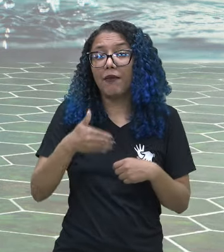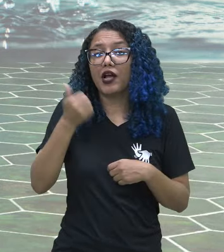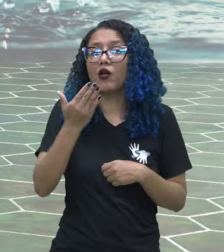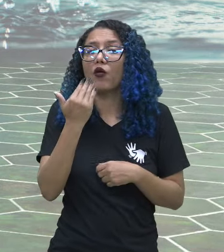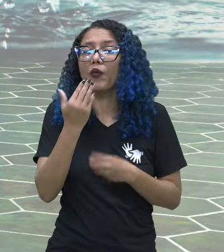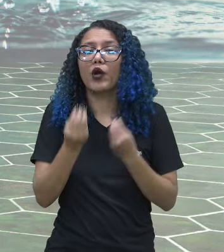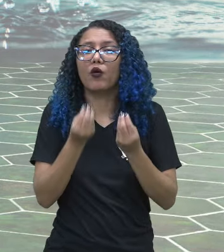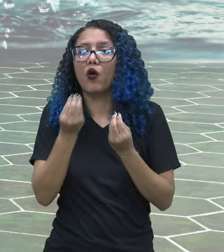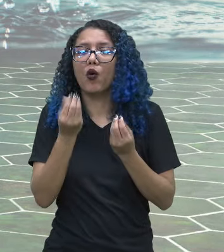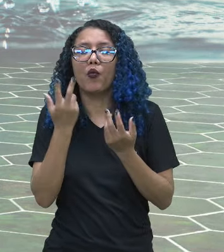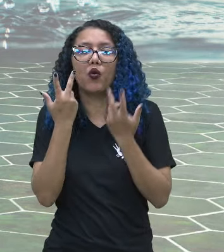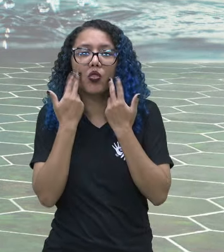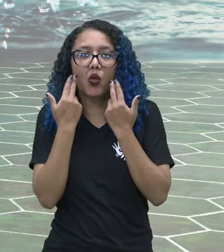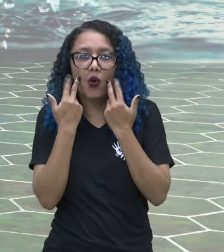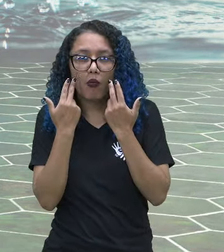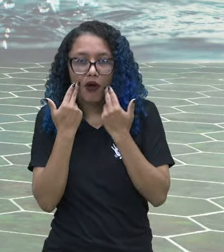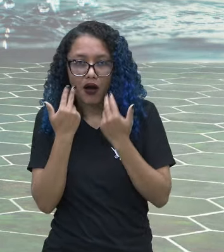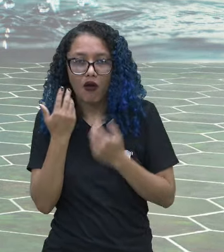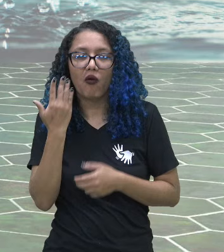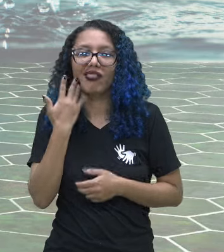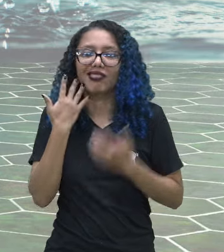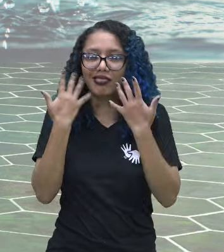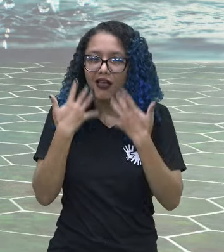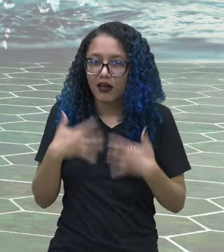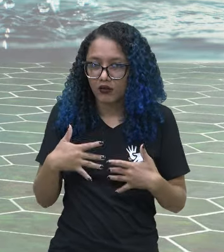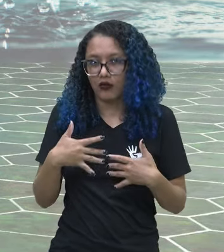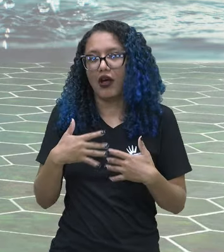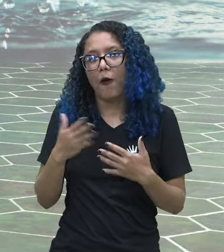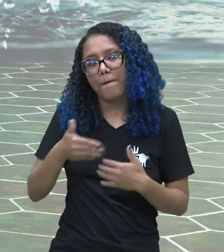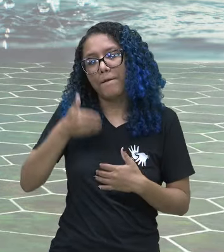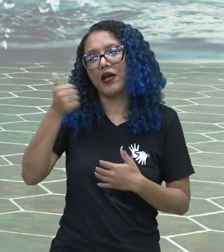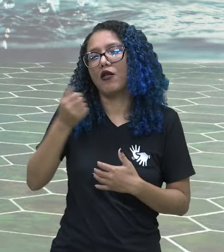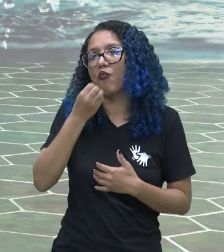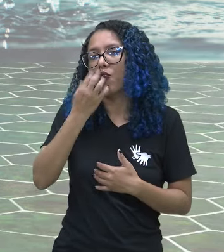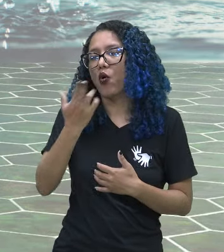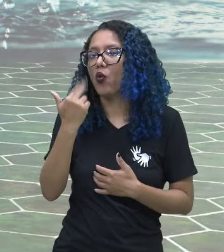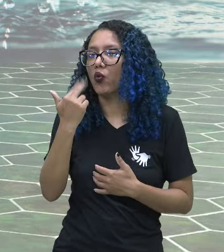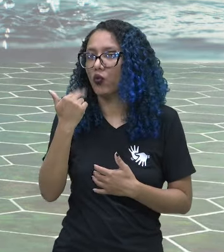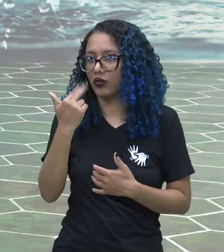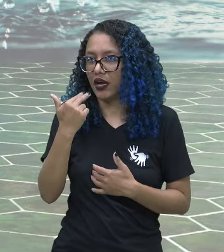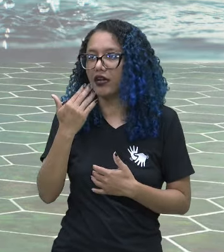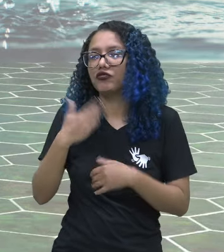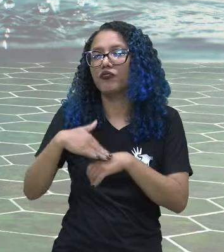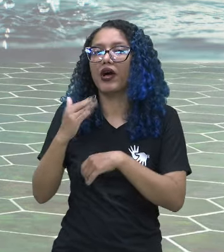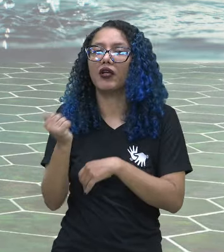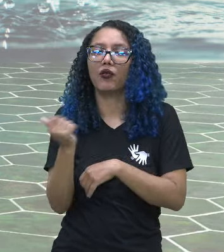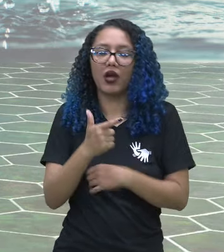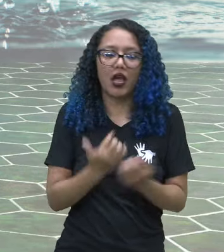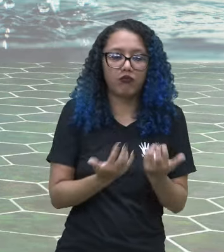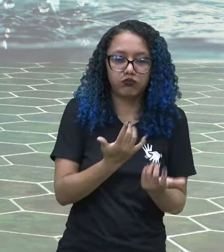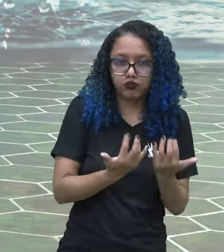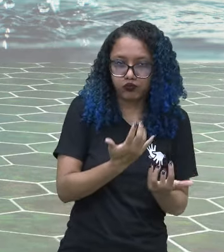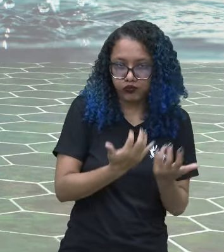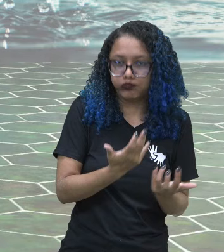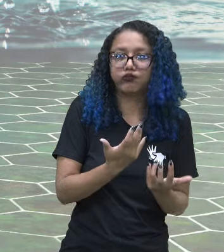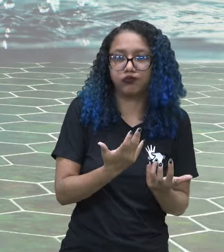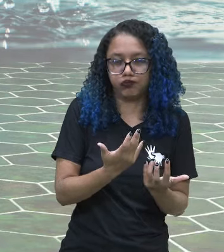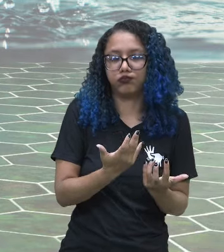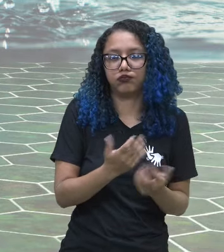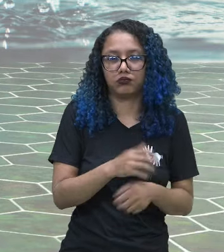in natura, para poder ter ali o aproveitamento, né, da disponibilidade de vitamina